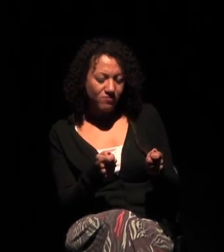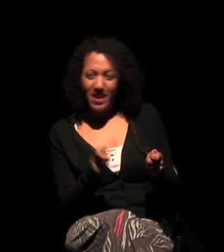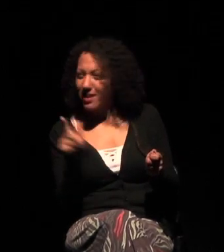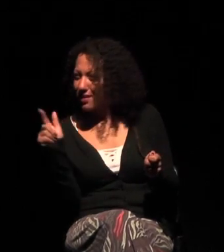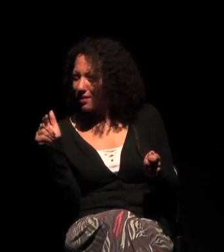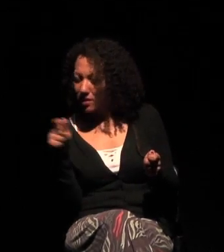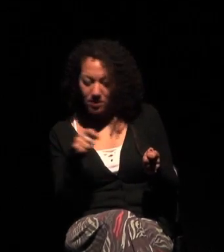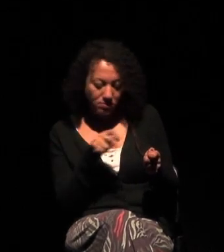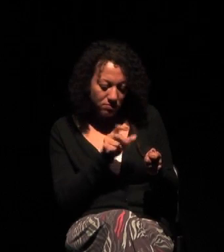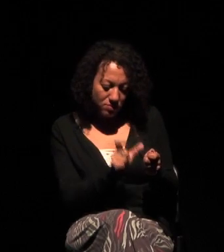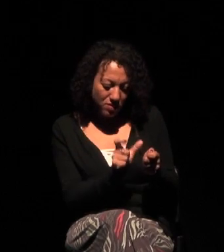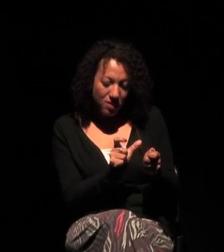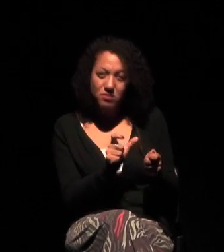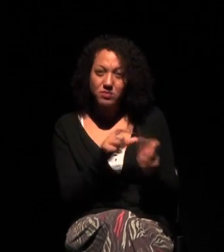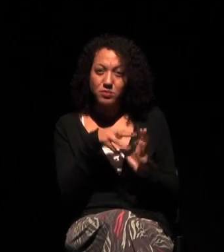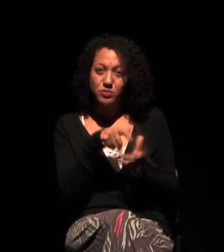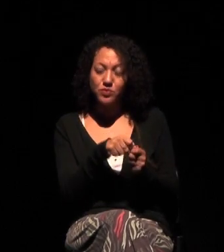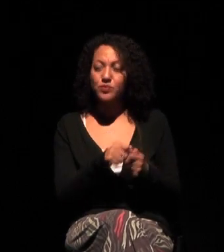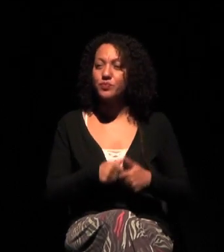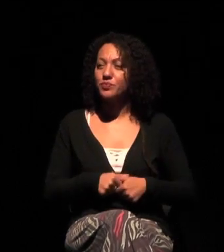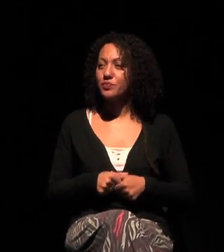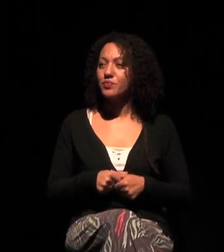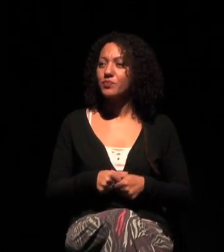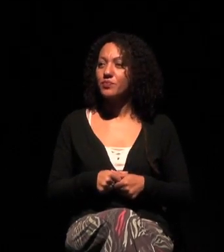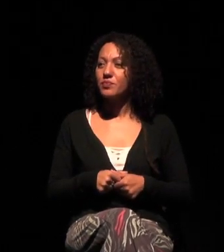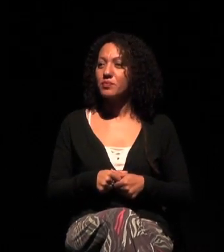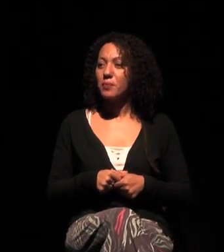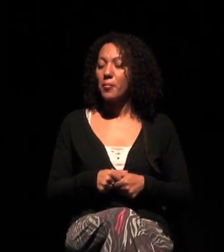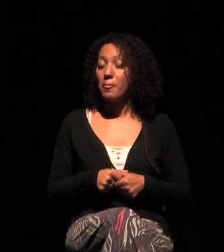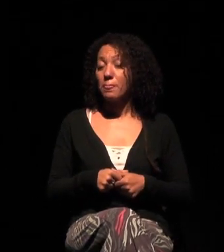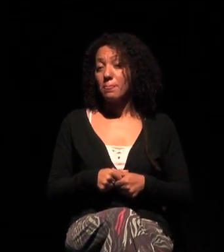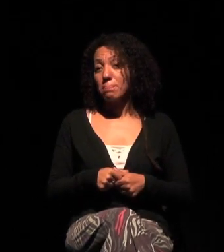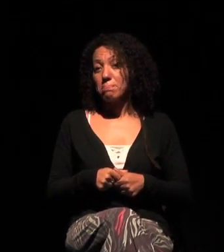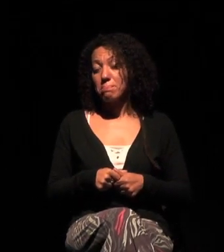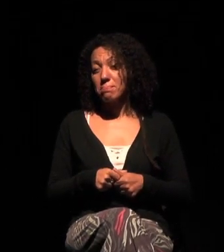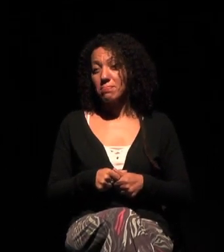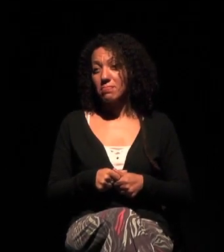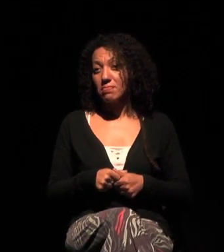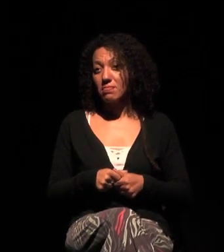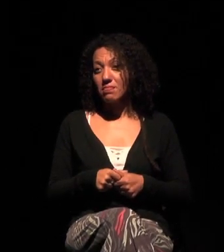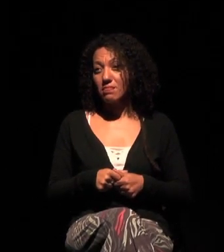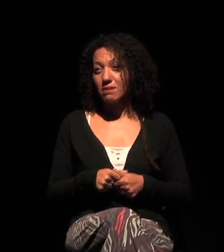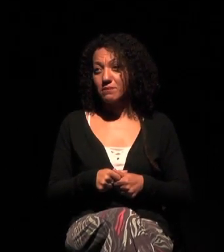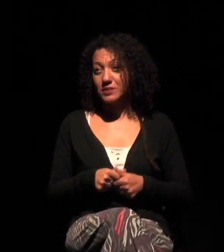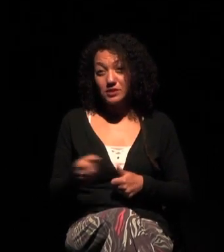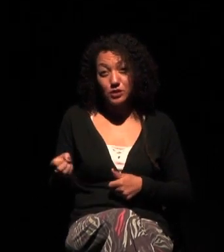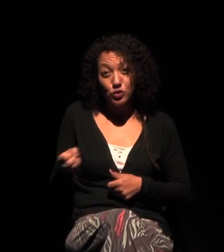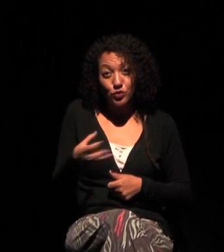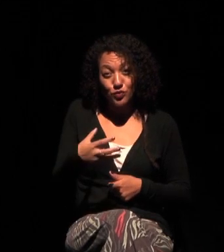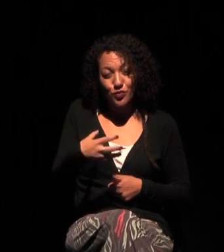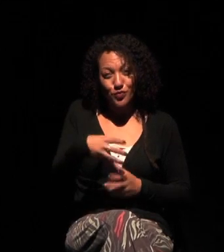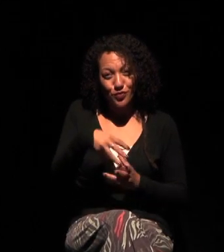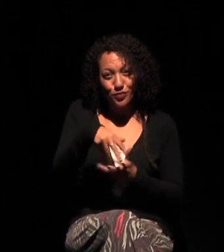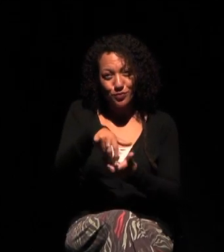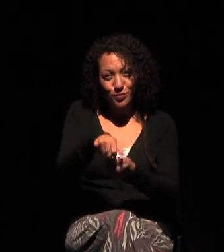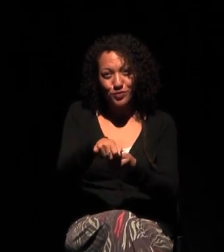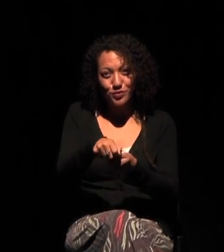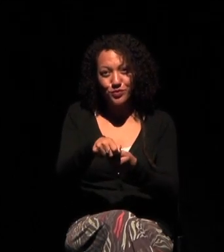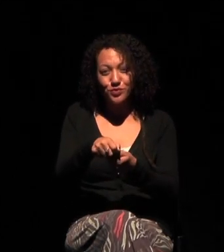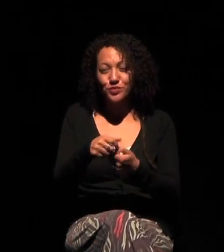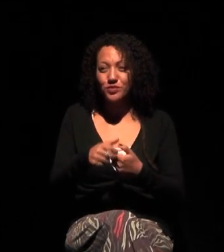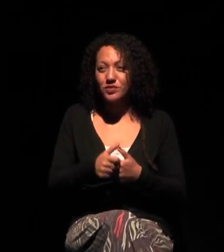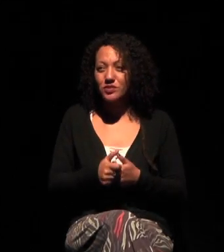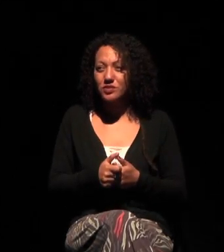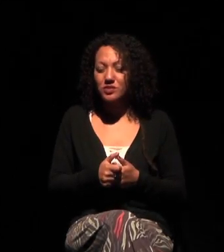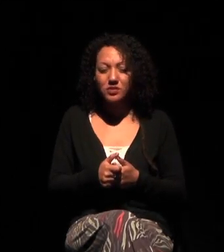mundo contudo esse novo mundo para sair no ser humano compra